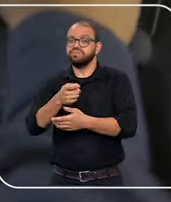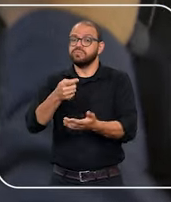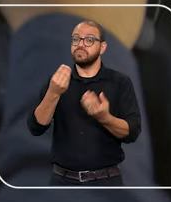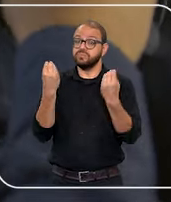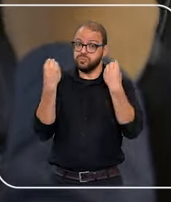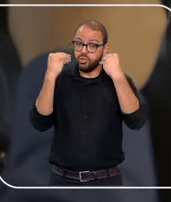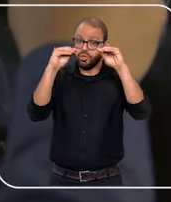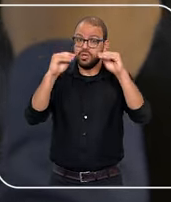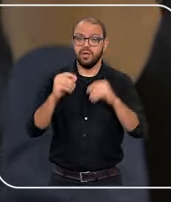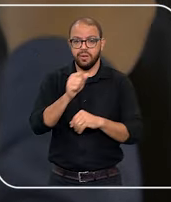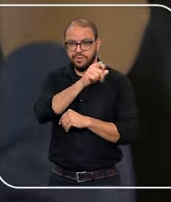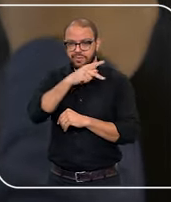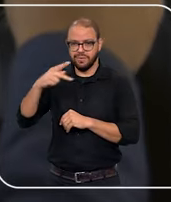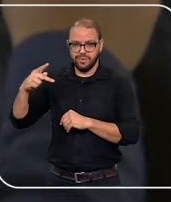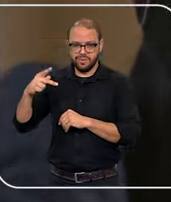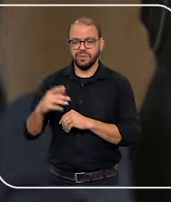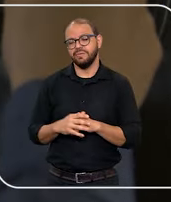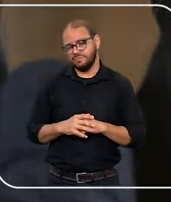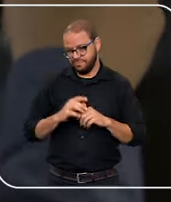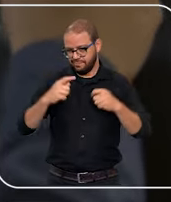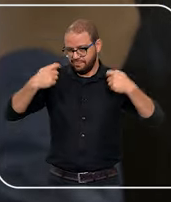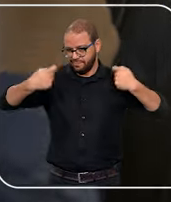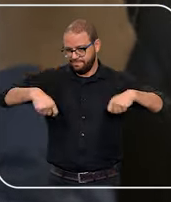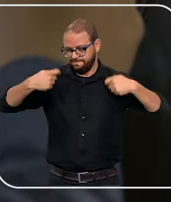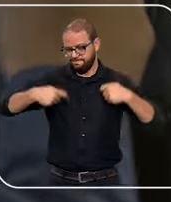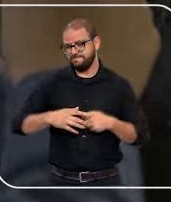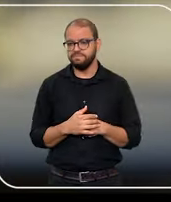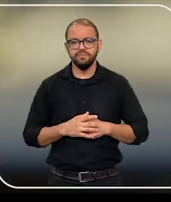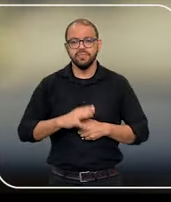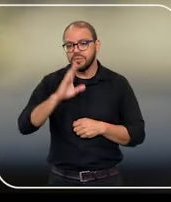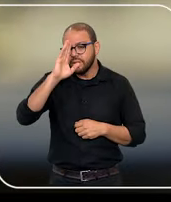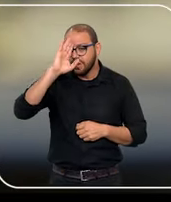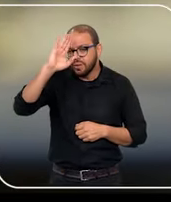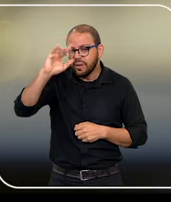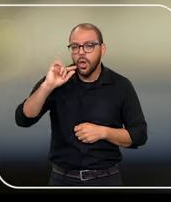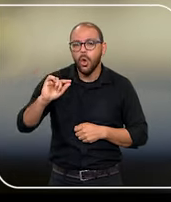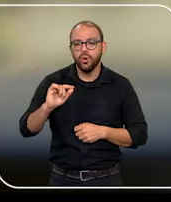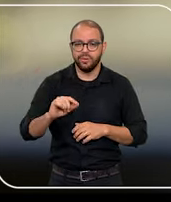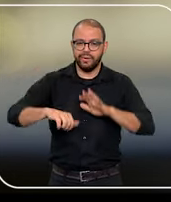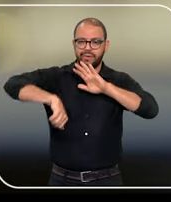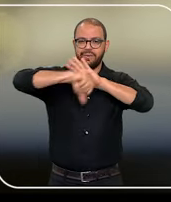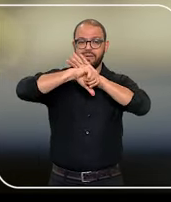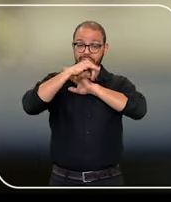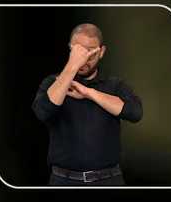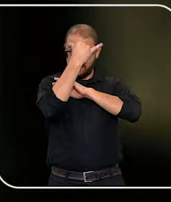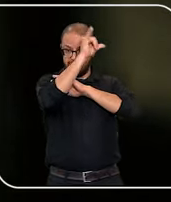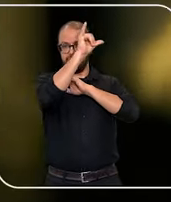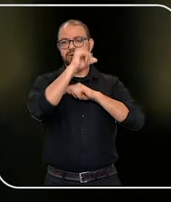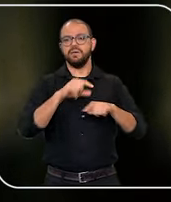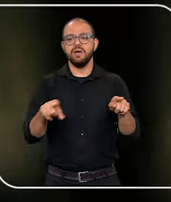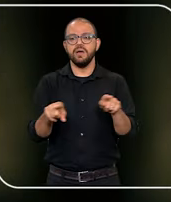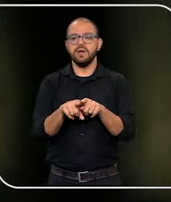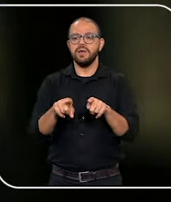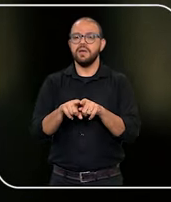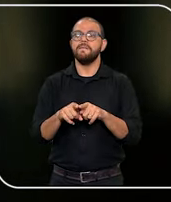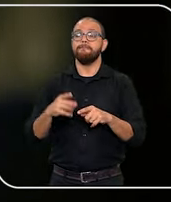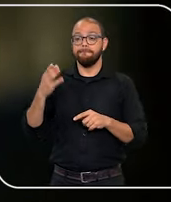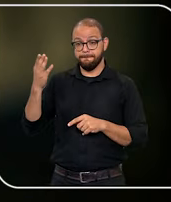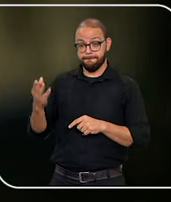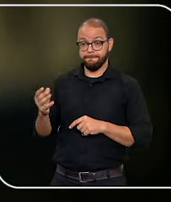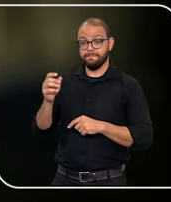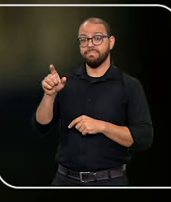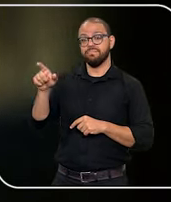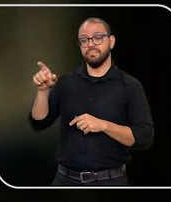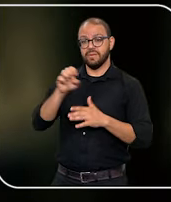veículos de transporte individual de passageiros por aplicativo. Um dos objetivos é coibir crimes, mas também pode servir